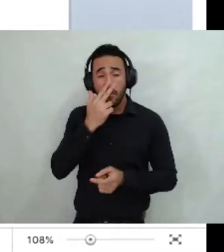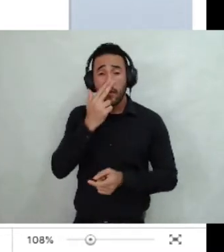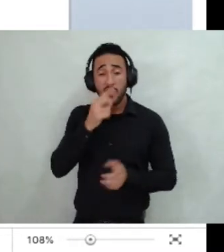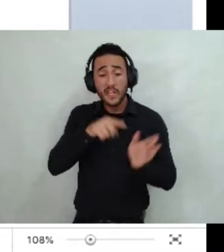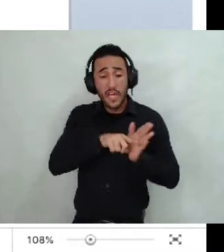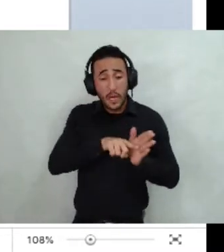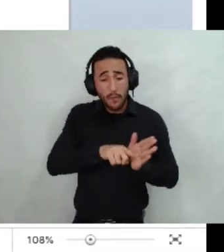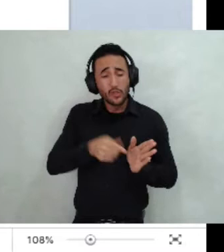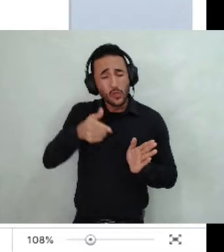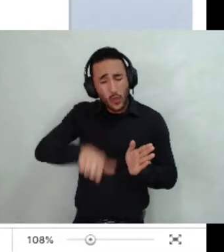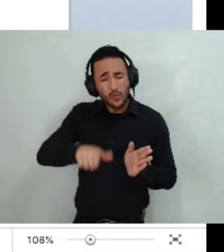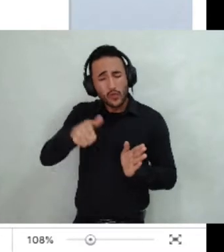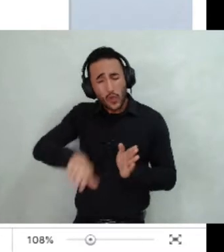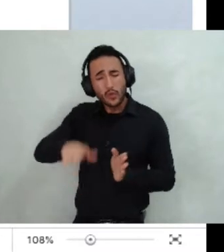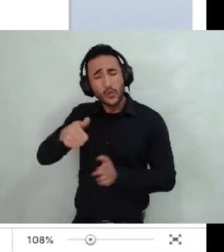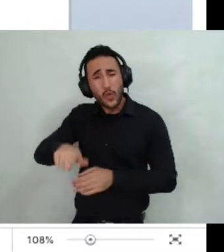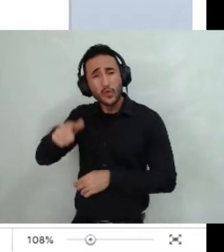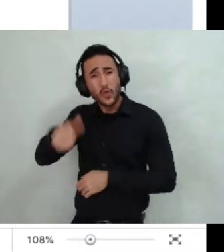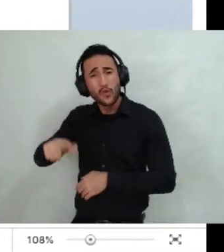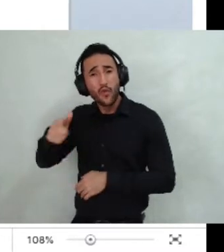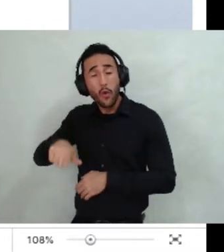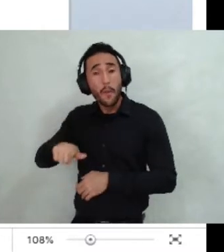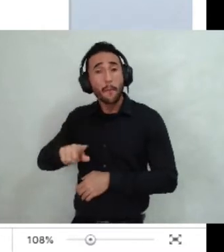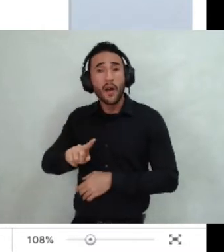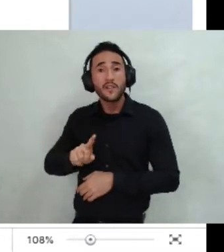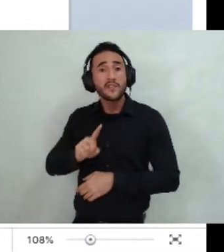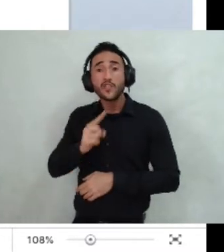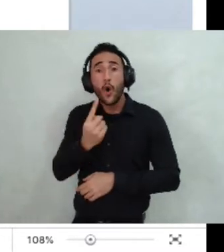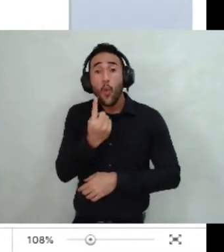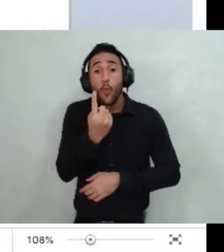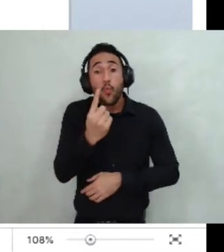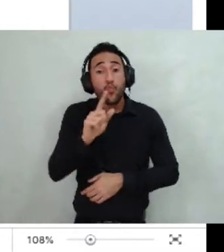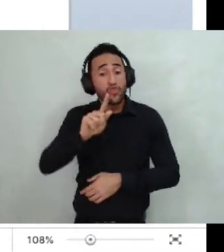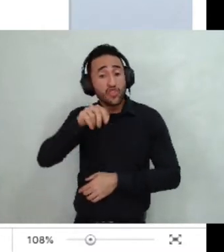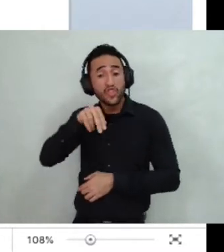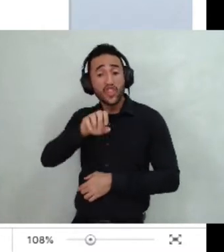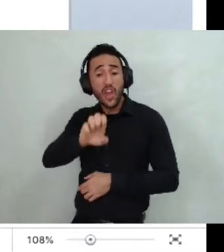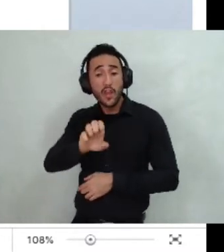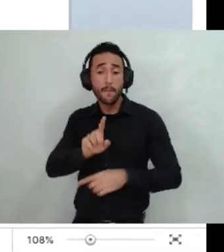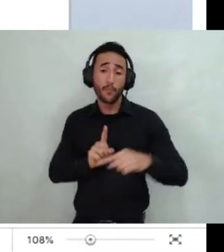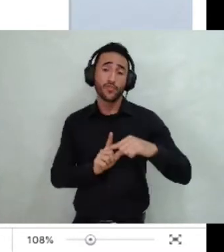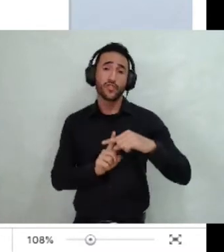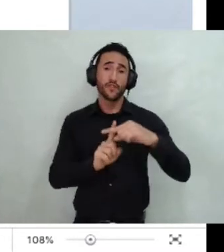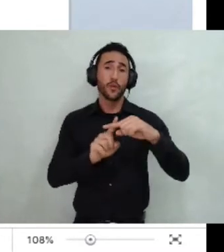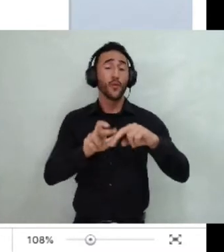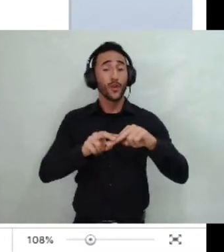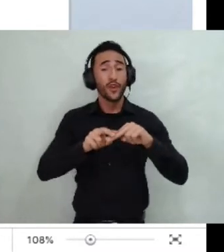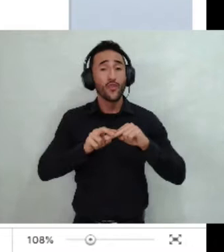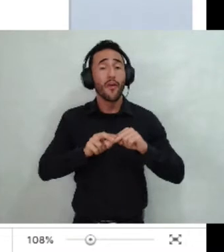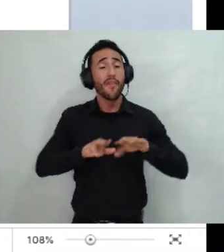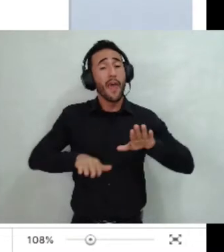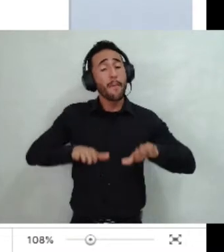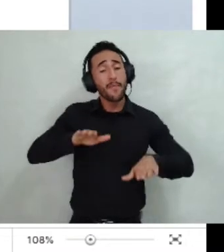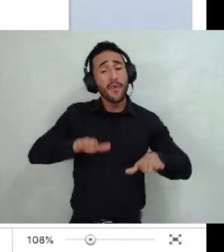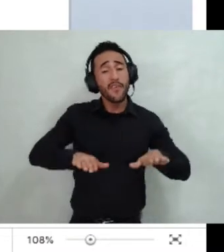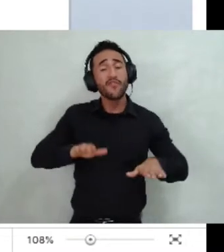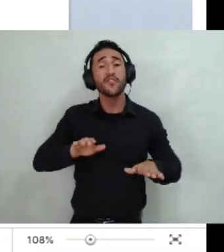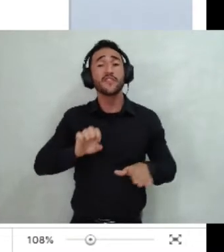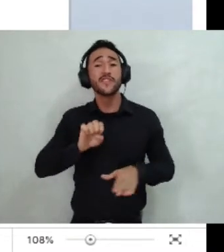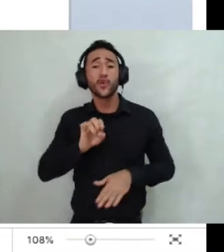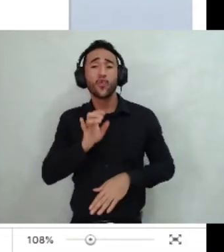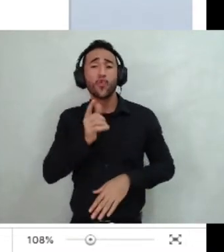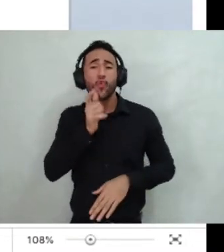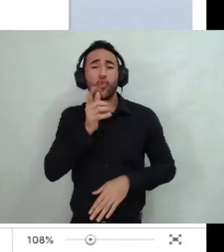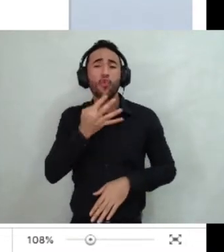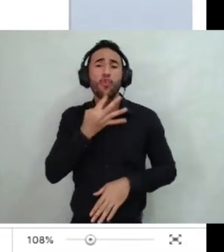gente tem um gene só positivo, como eu mostrei aqui. Então, são situações que, se a gente não conhece o quadro clínico